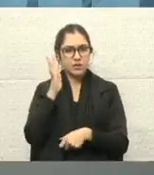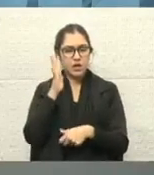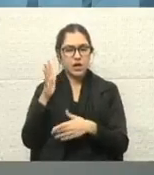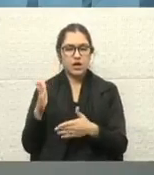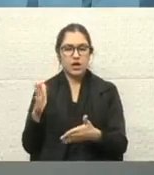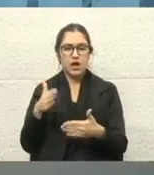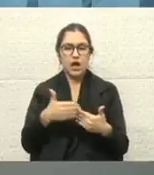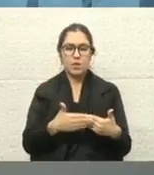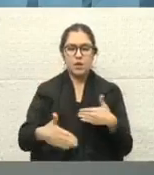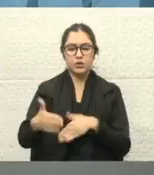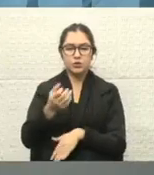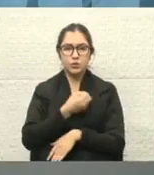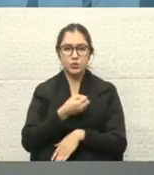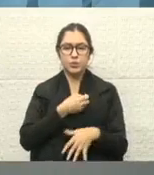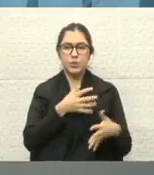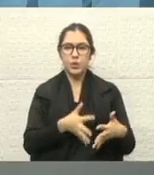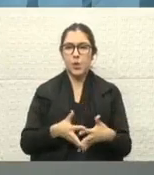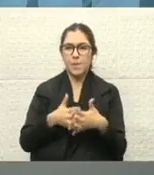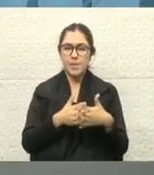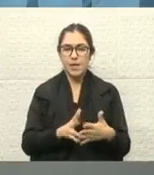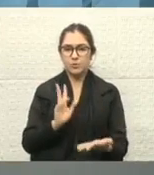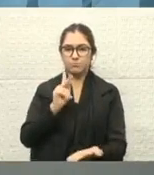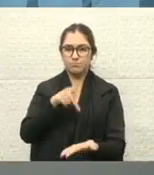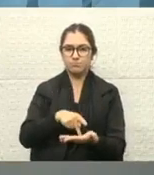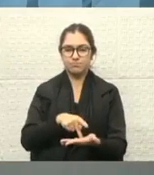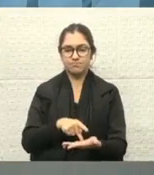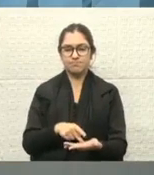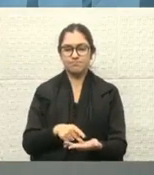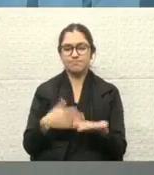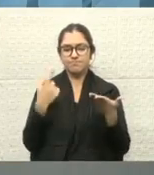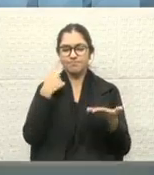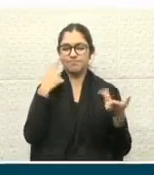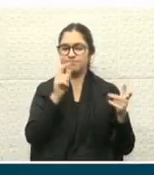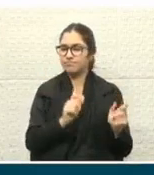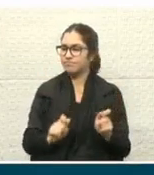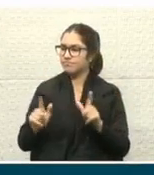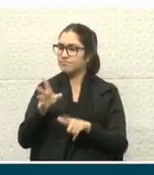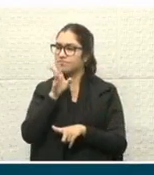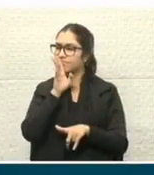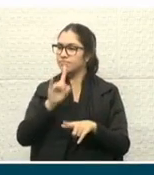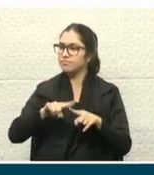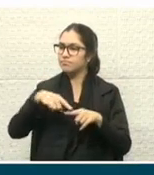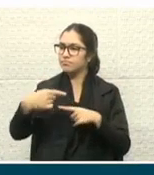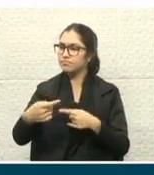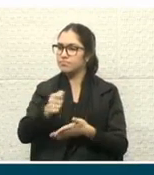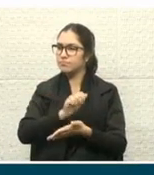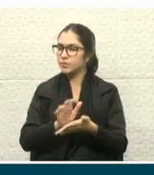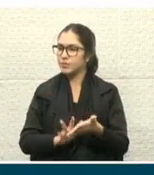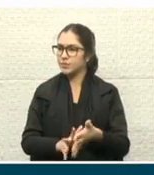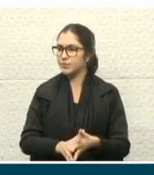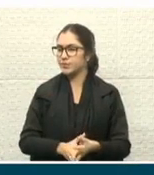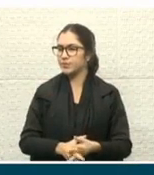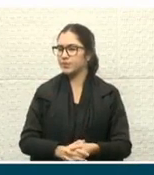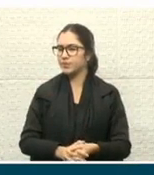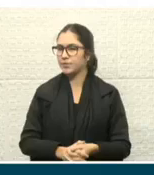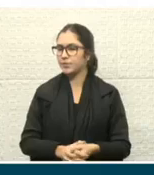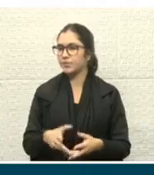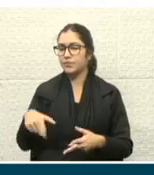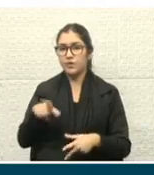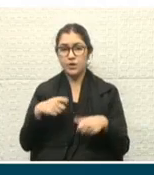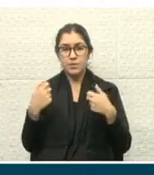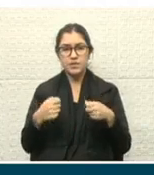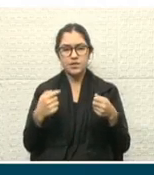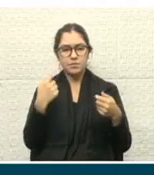a partir do número complexo original. Então, vamos ao quadro conhecer a próxima atividade. Nós